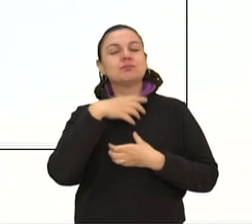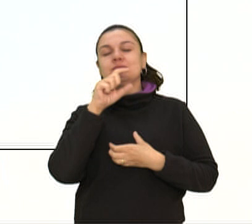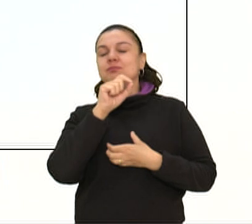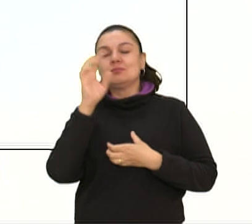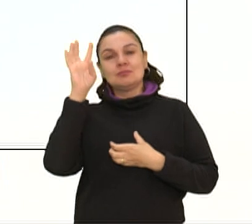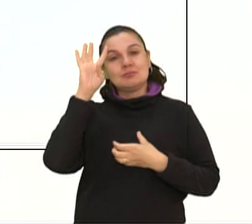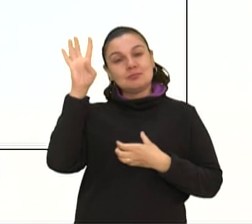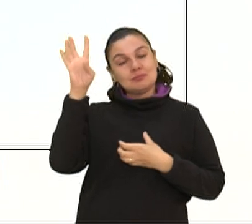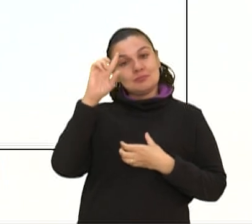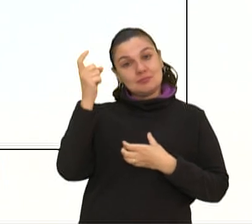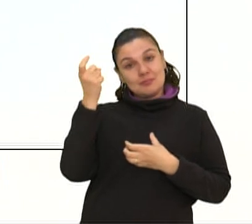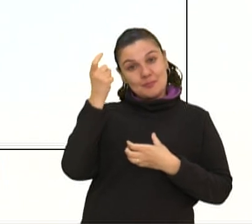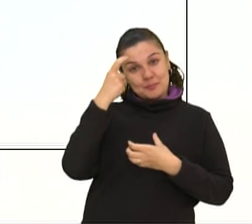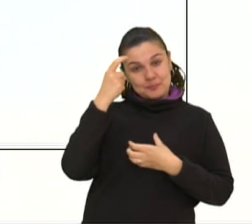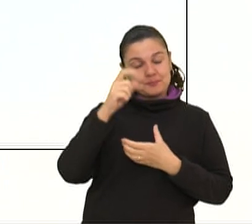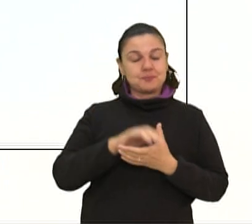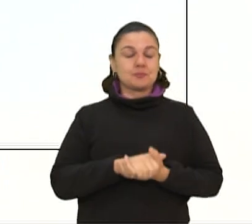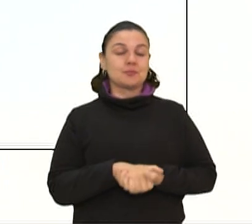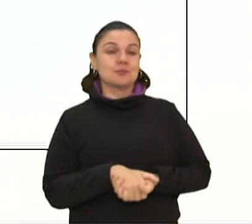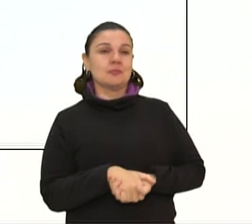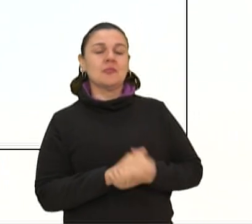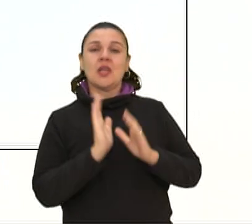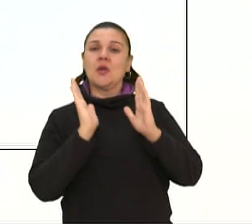coisa benéfica no futuro.